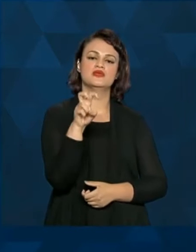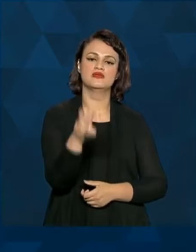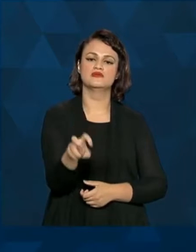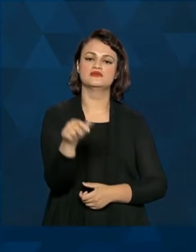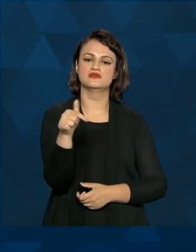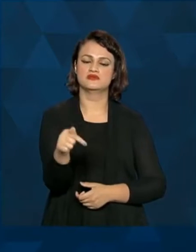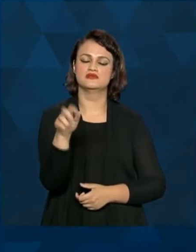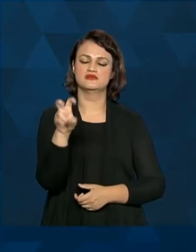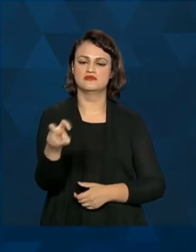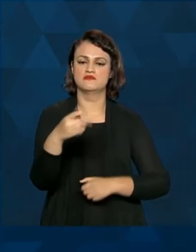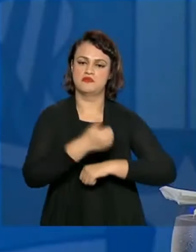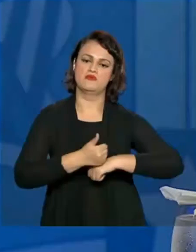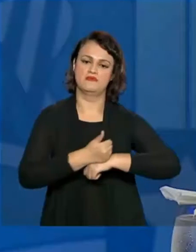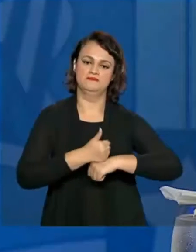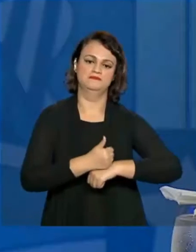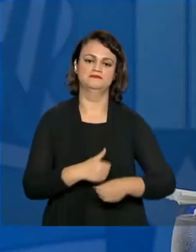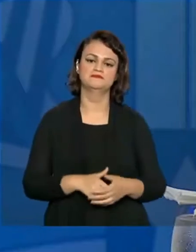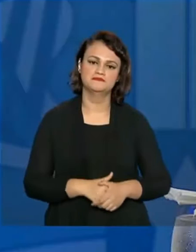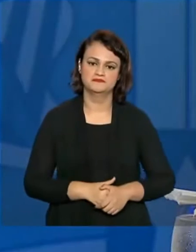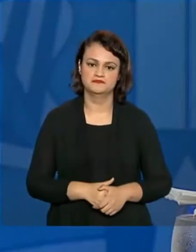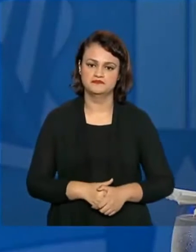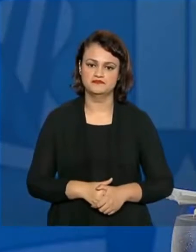1.576 profissionais.